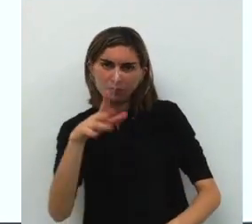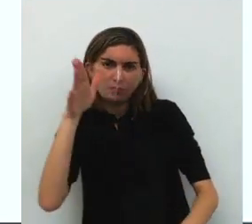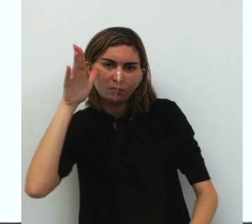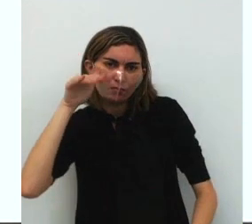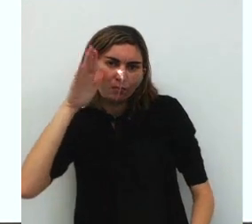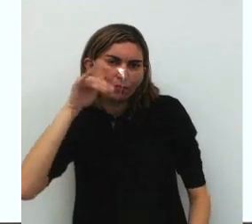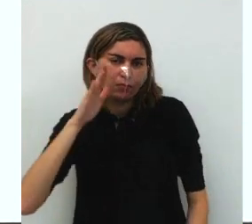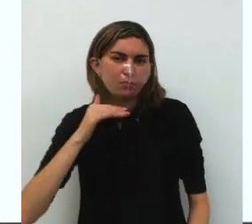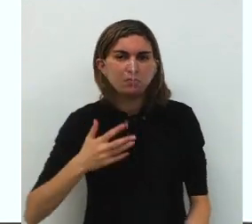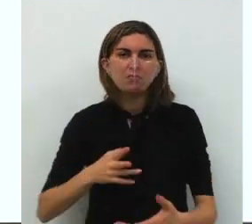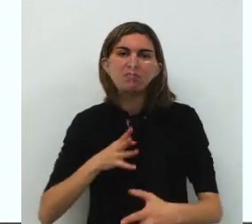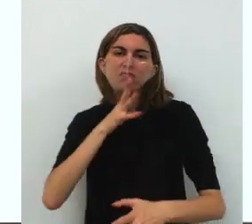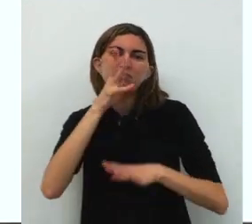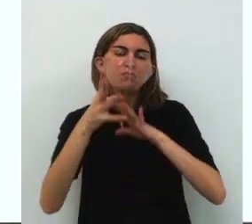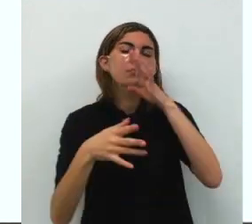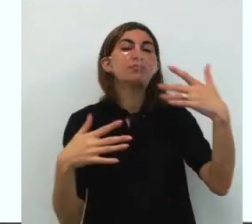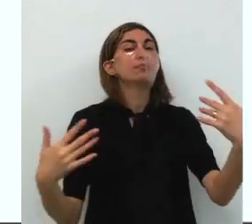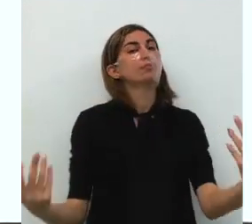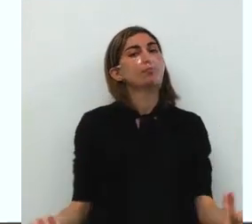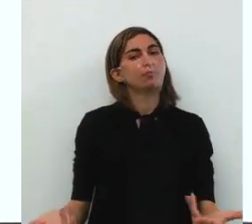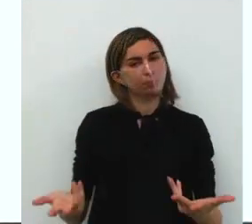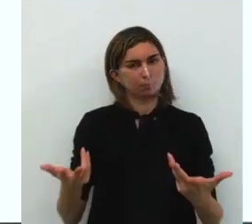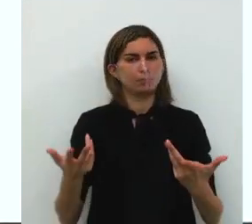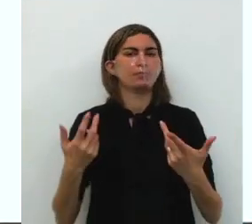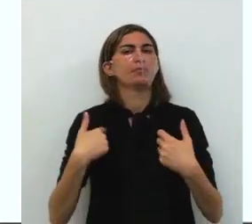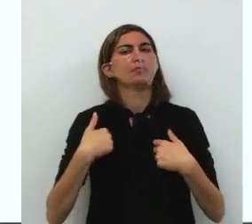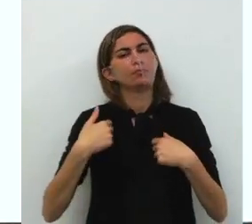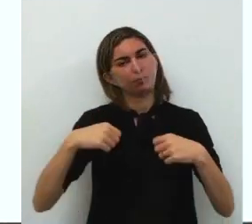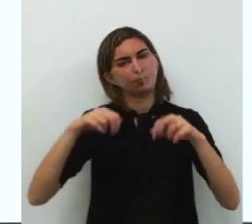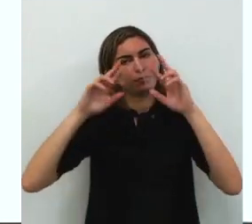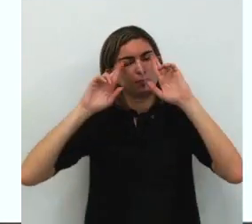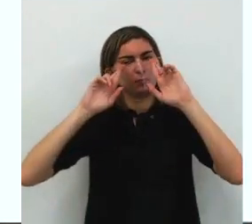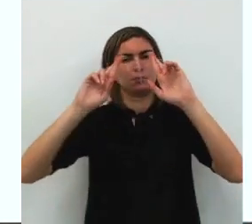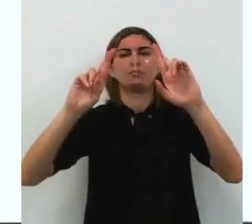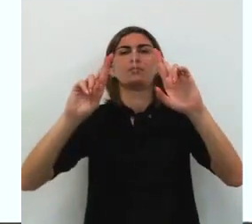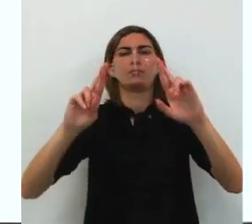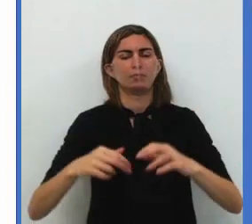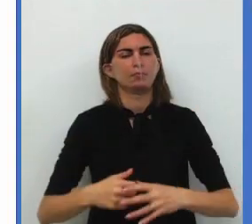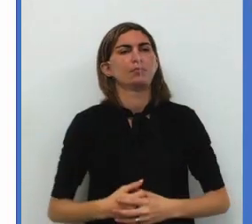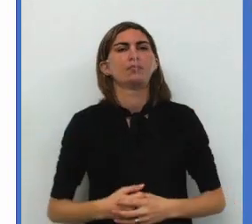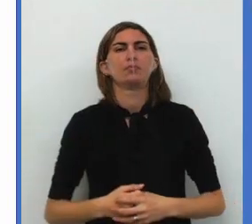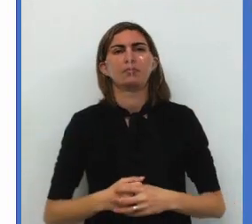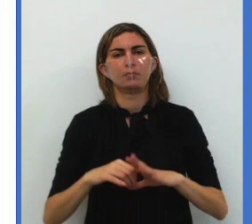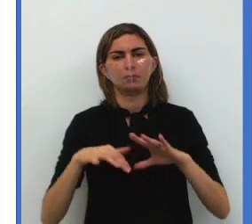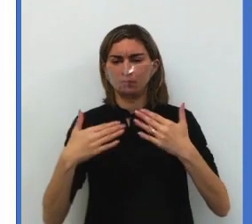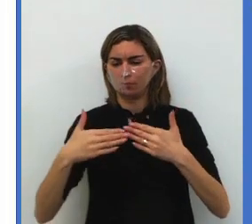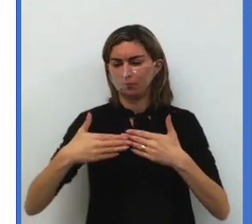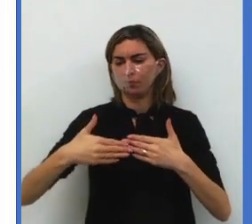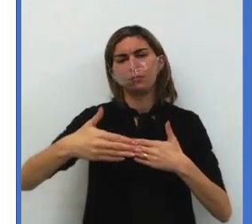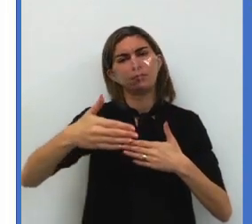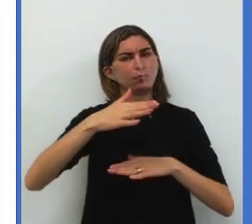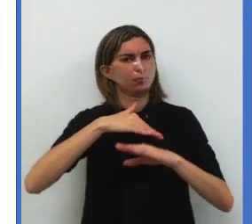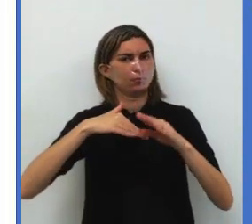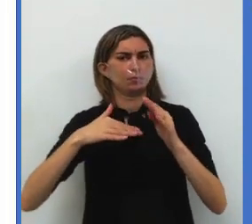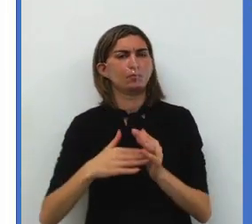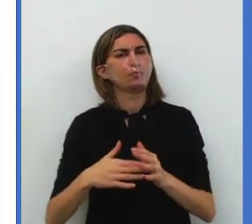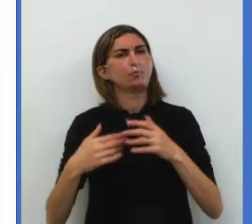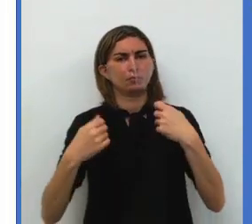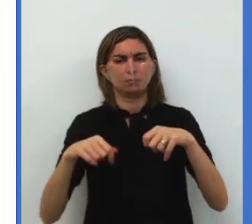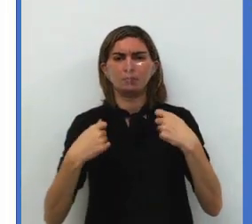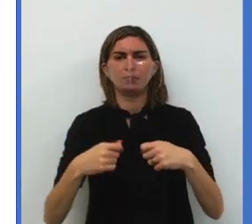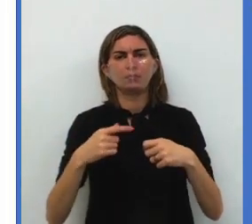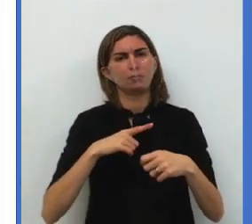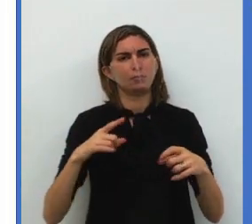intimidade. Então, vamos, respeitar isso. Então, a partir disso tudo, aí